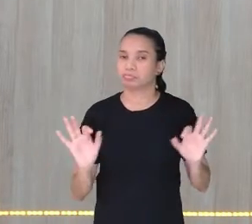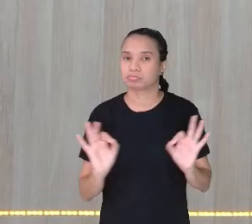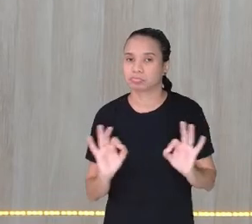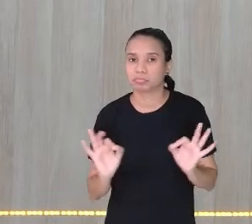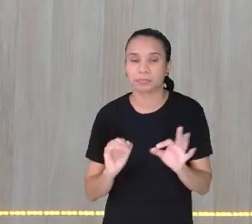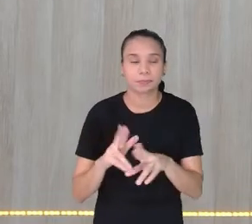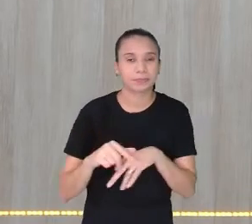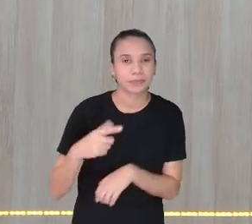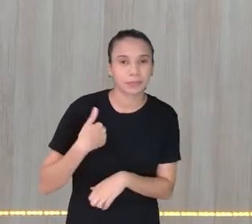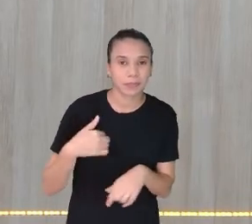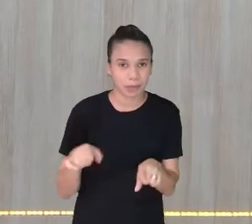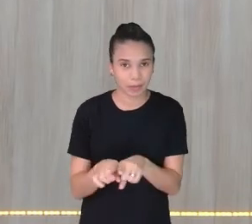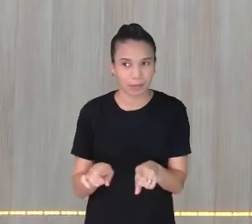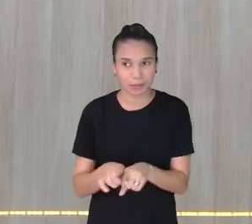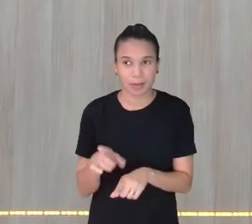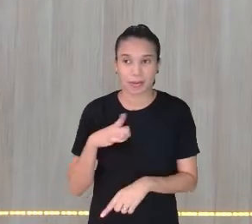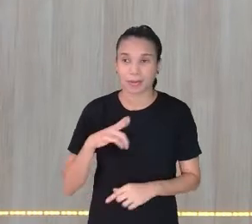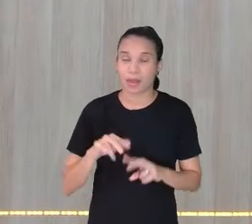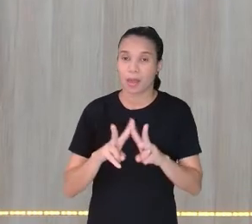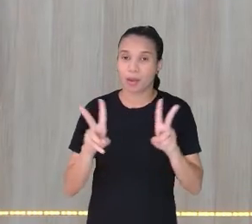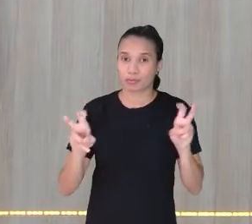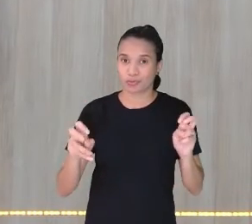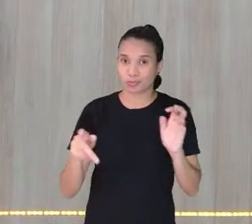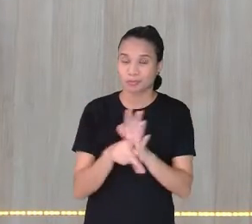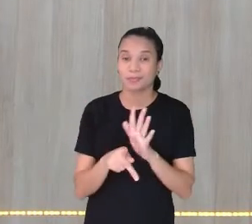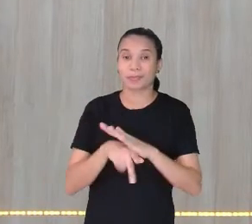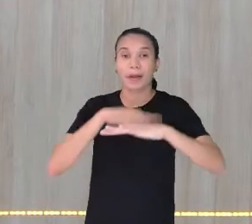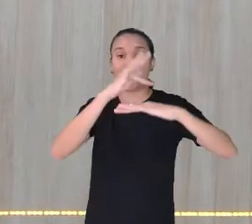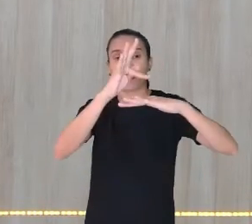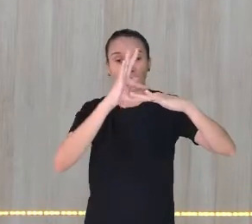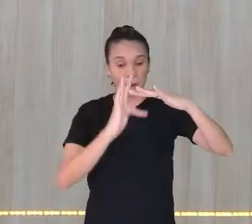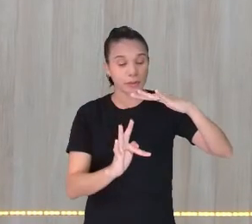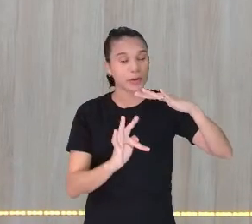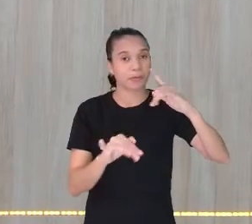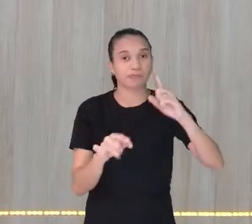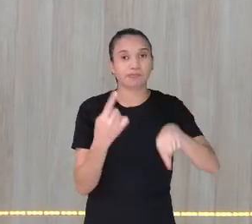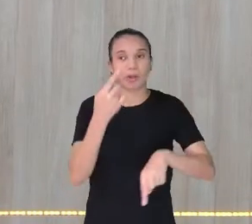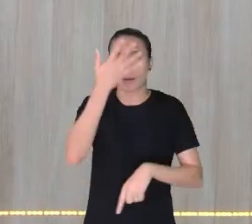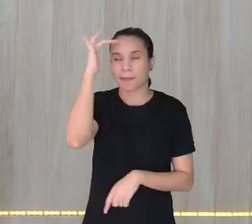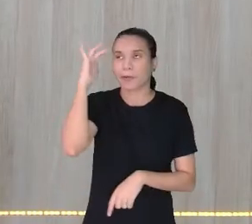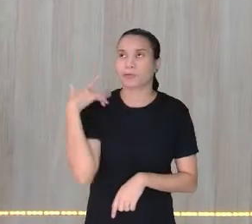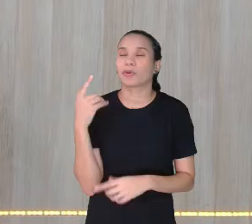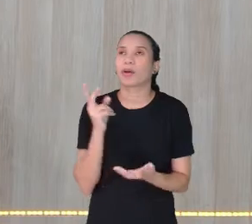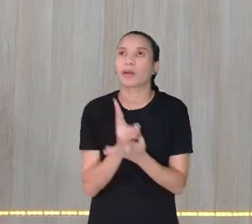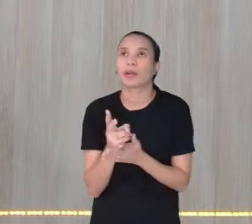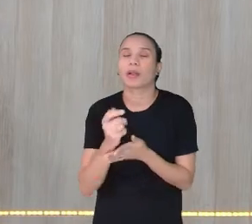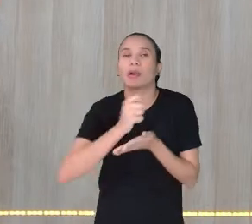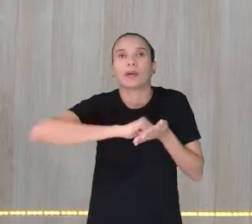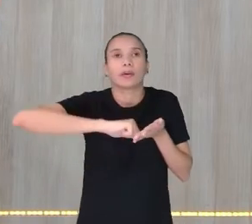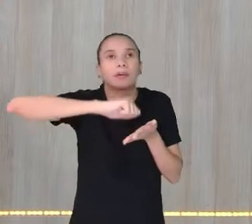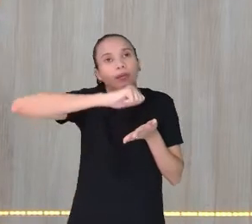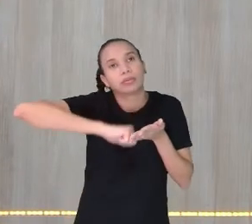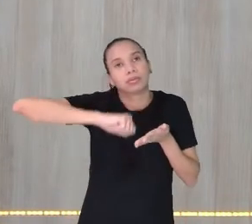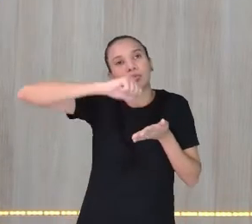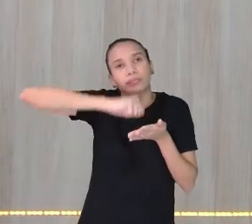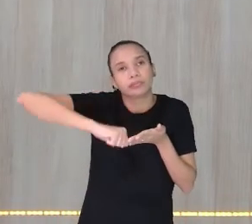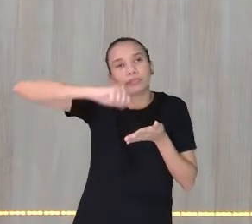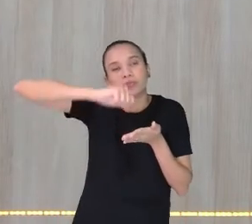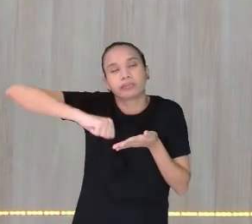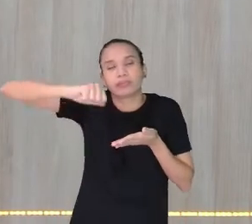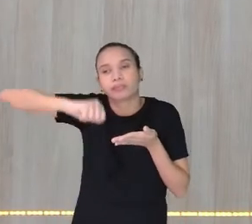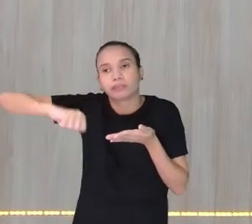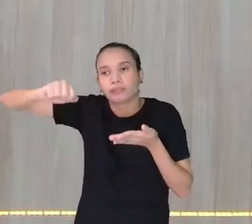certo? E também, em relação a essa fração, não adianta você ficar escrevendo frações irredutíveis,